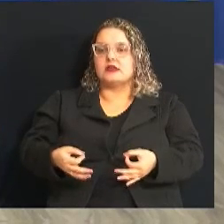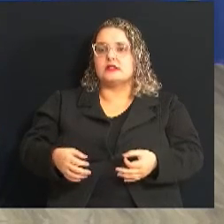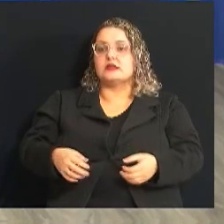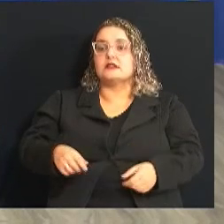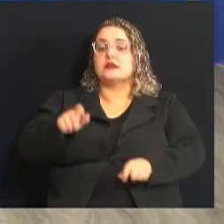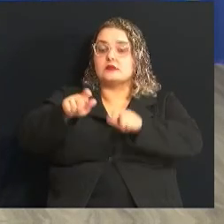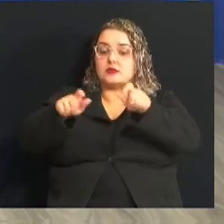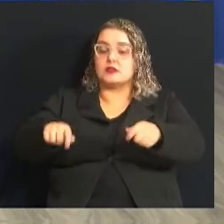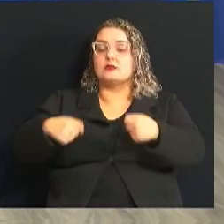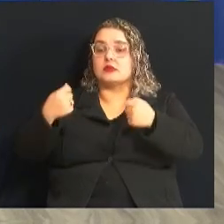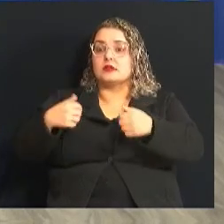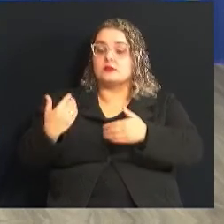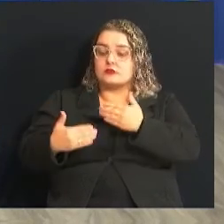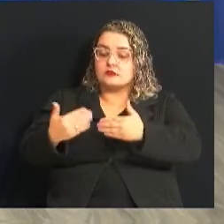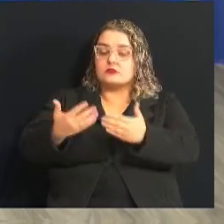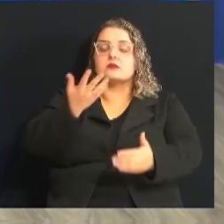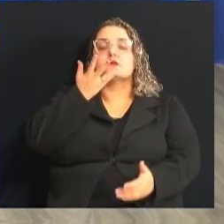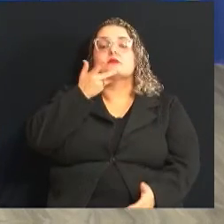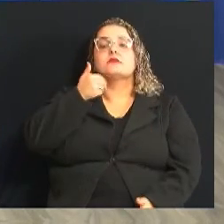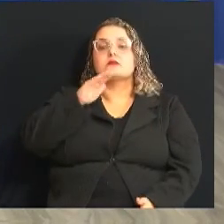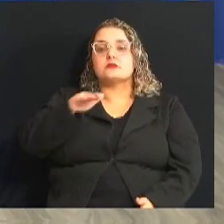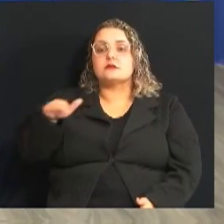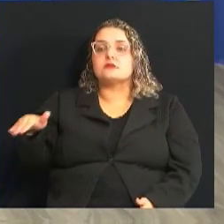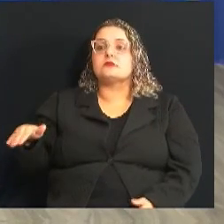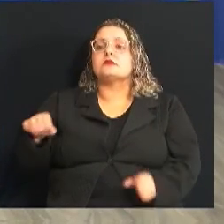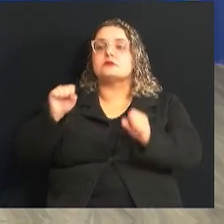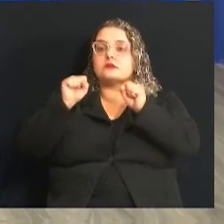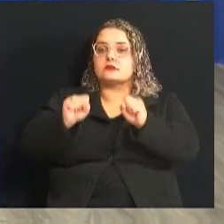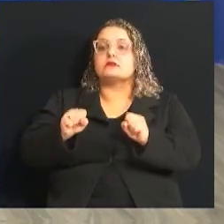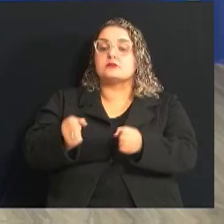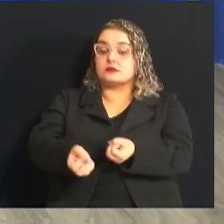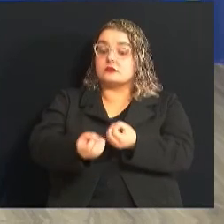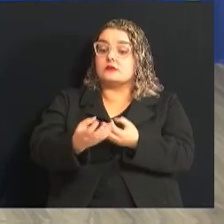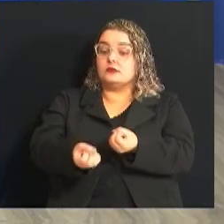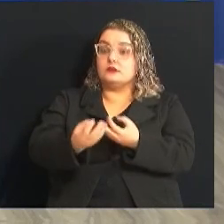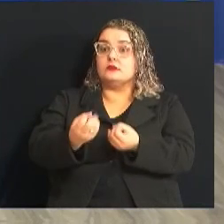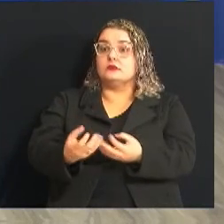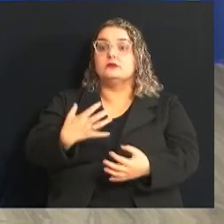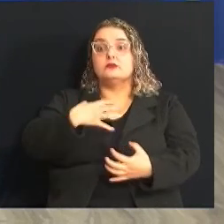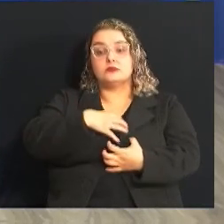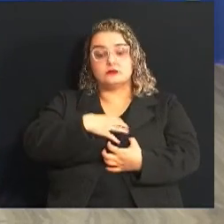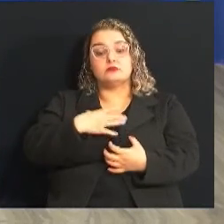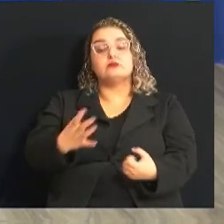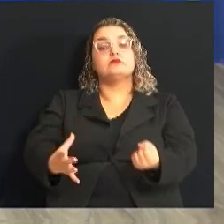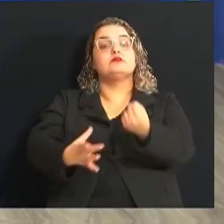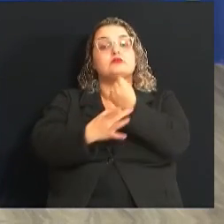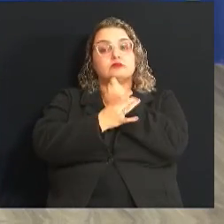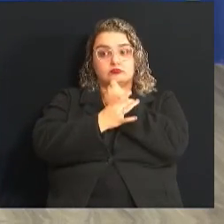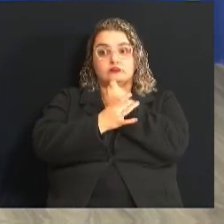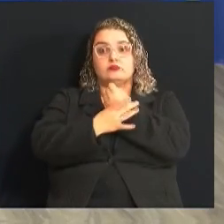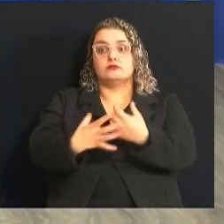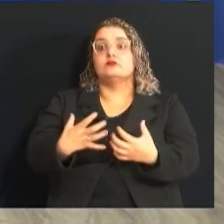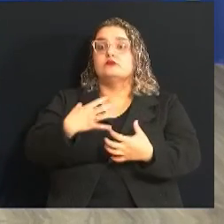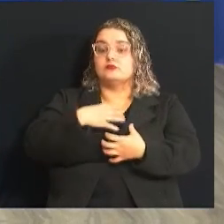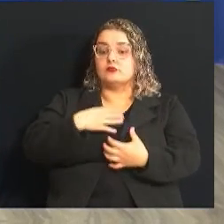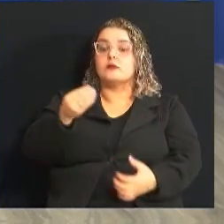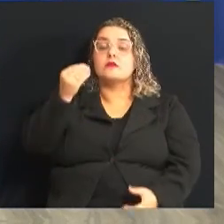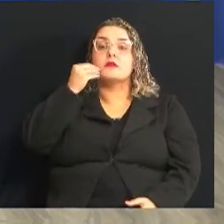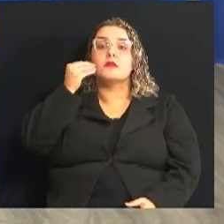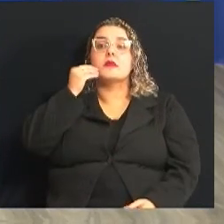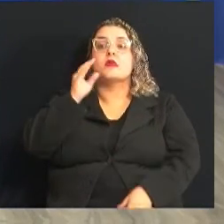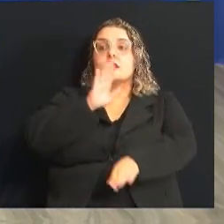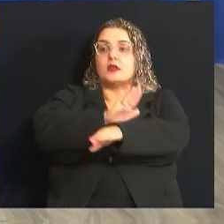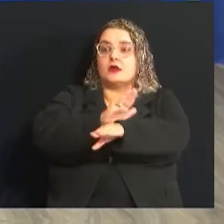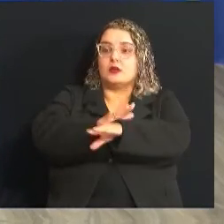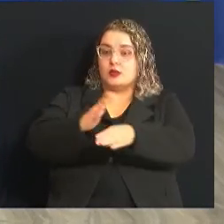precisa conduzir com a criança para poder passar essa informação de uma forma segura, de uma forma para tentar ajudá-la